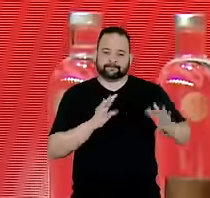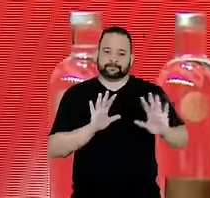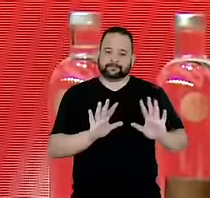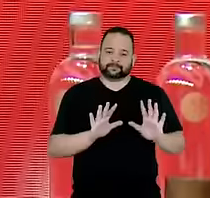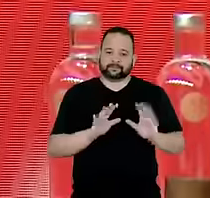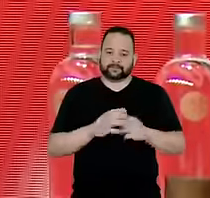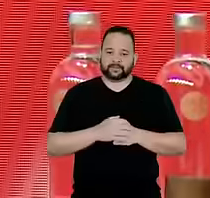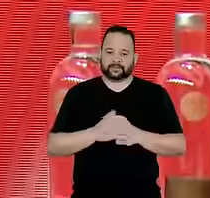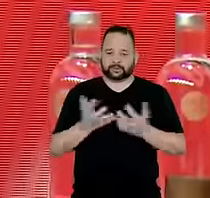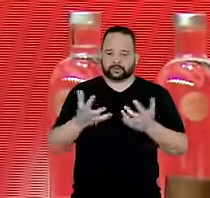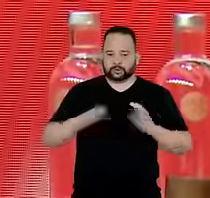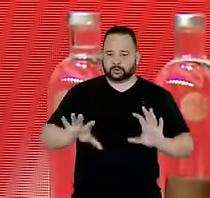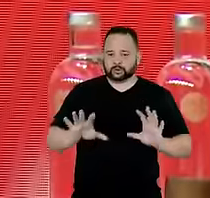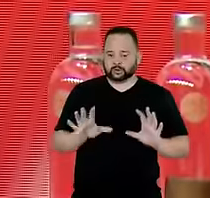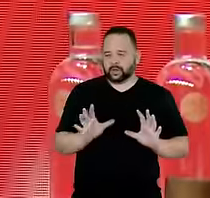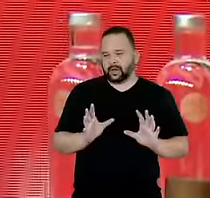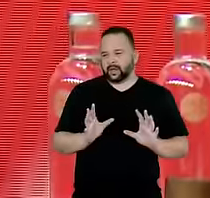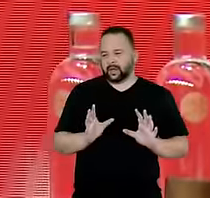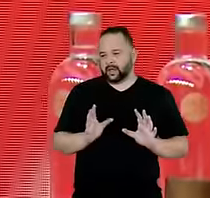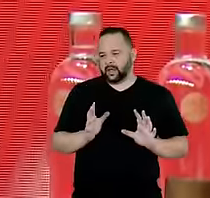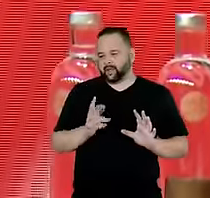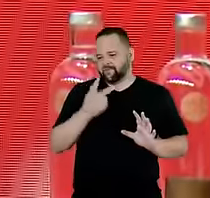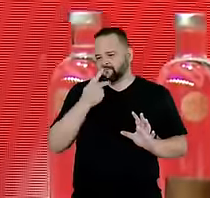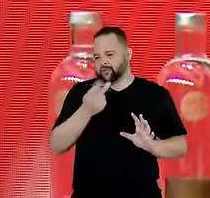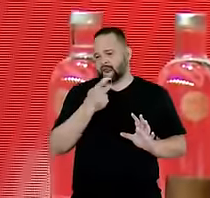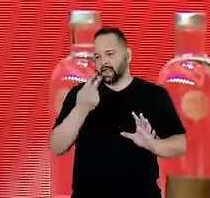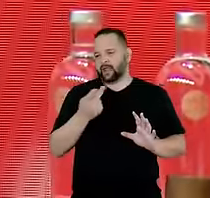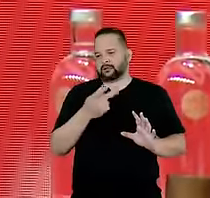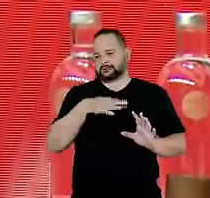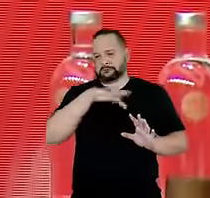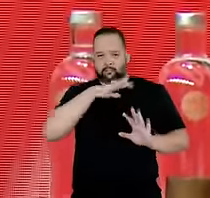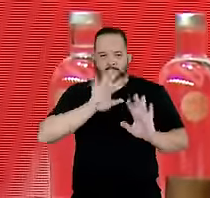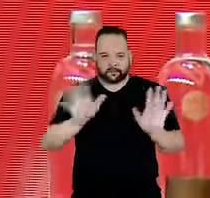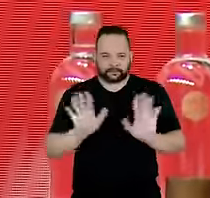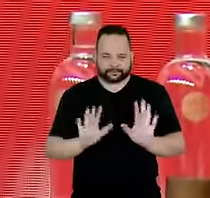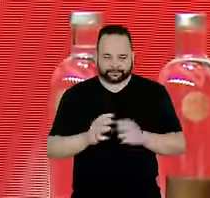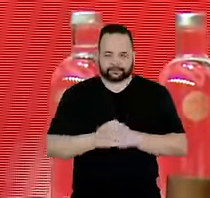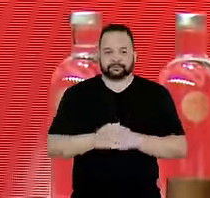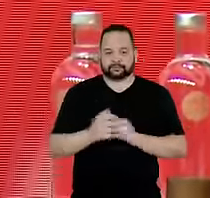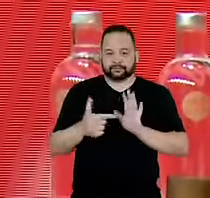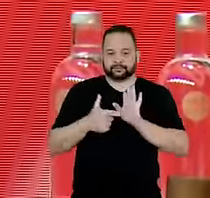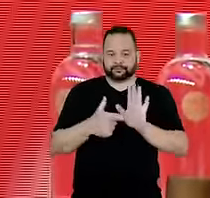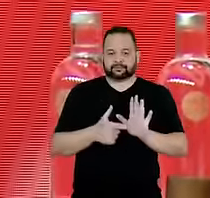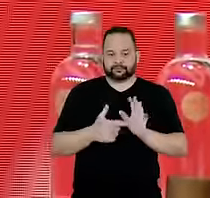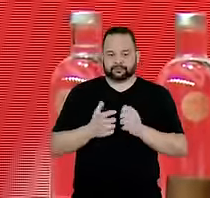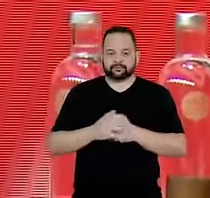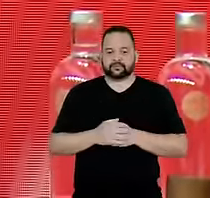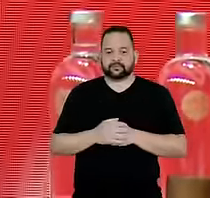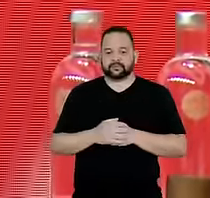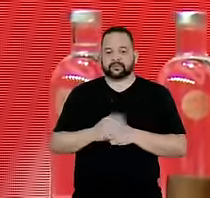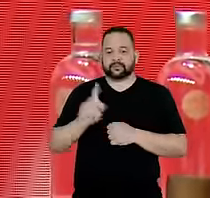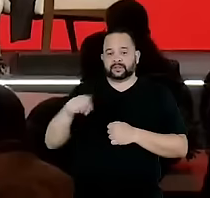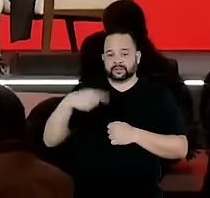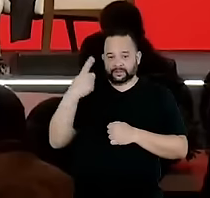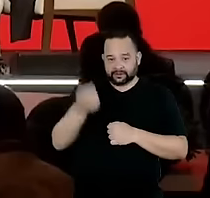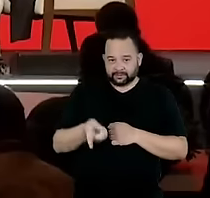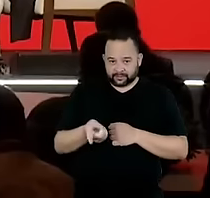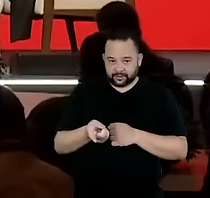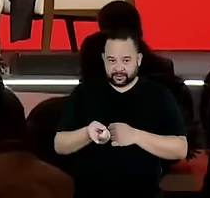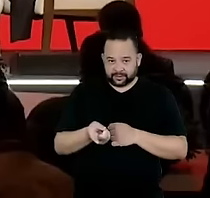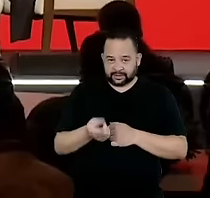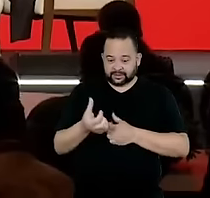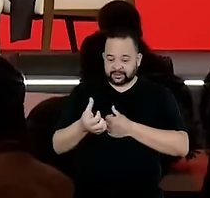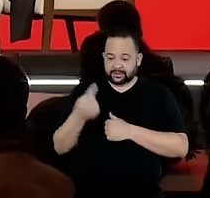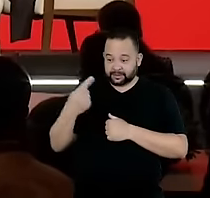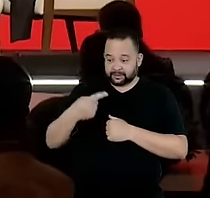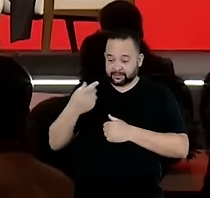produto eu vou me reservar me manifestar sobre ele depois do primeiro semestre de 2024 que é quando eu entendo que esses casos